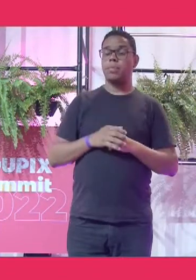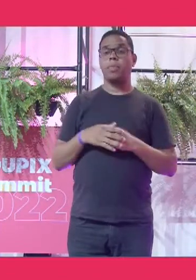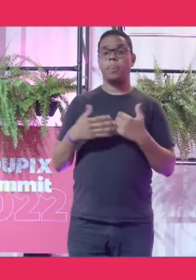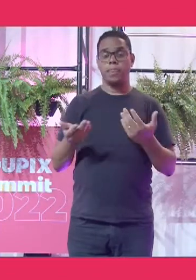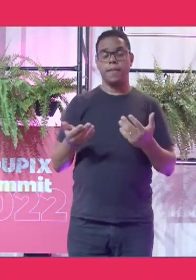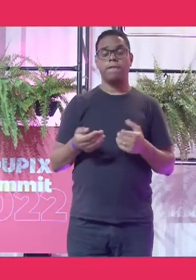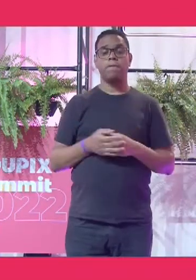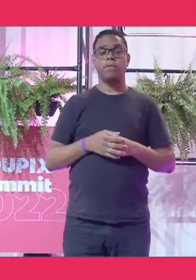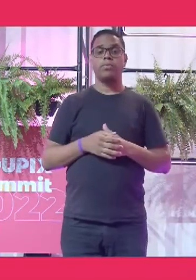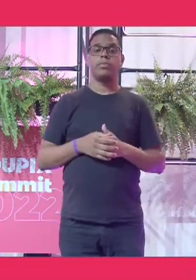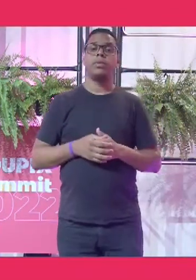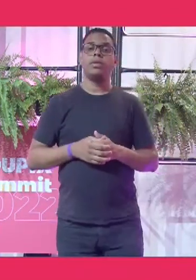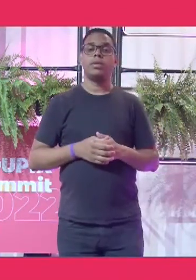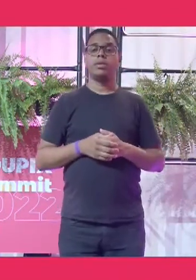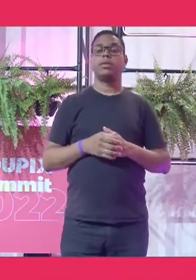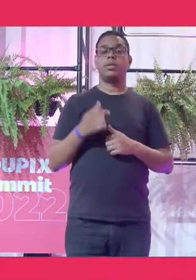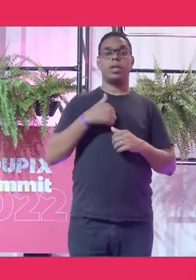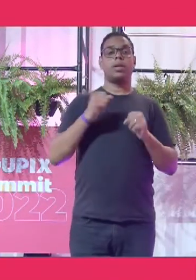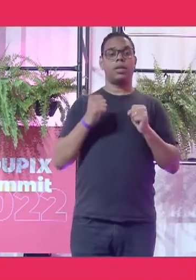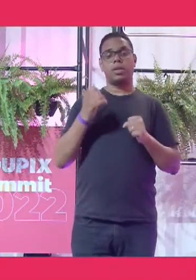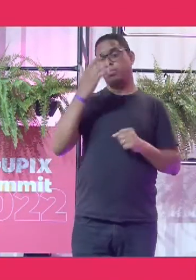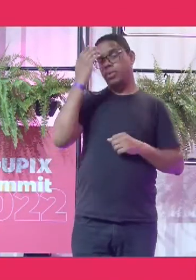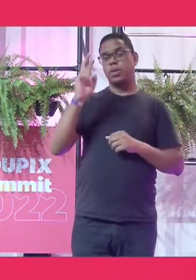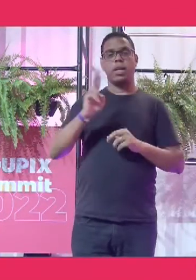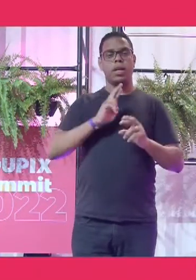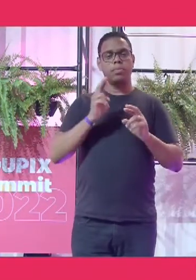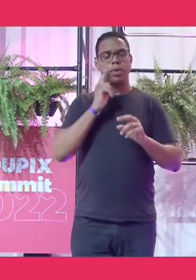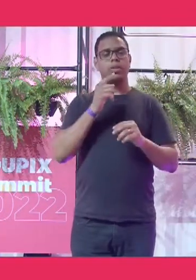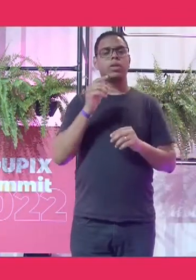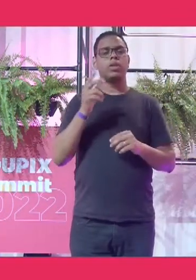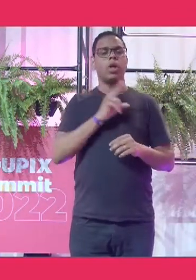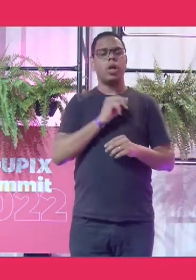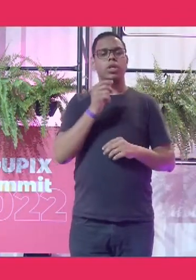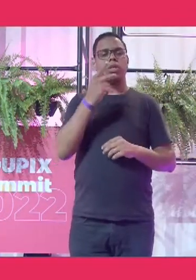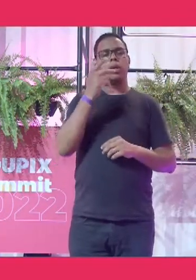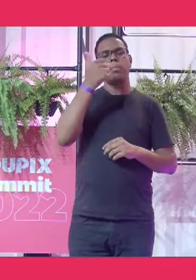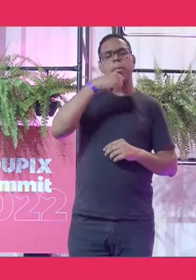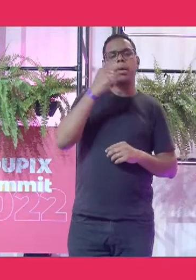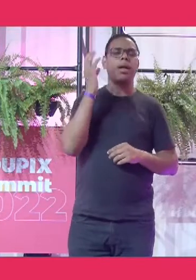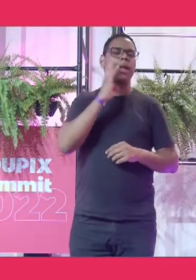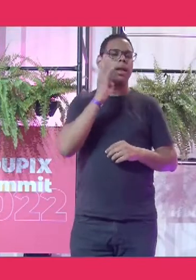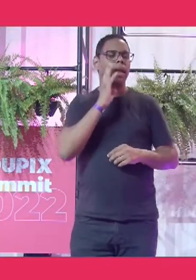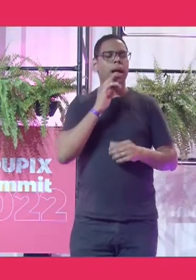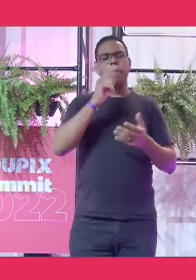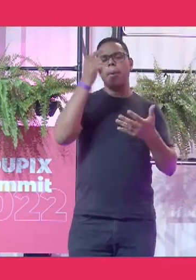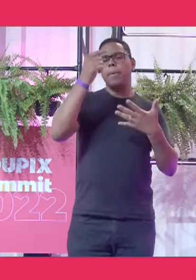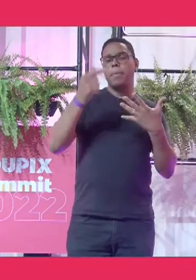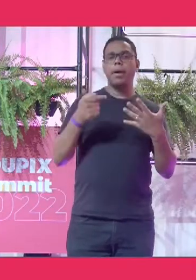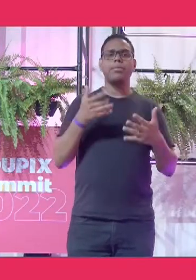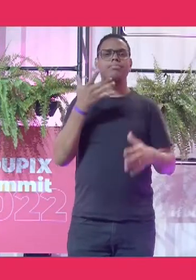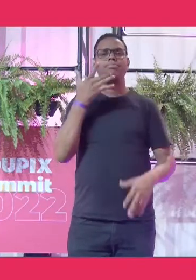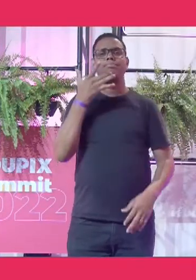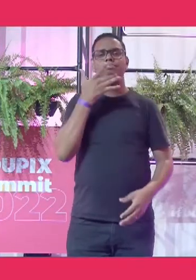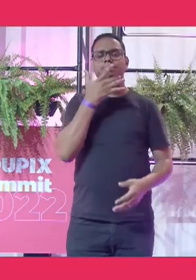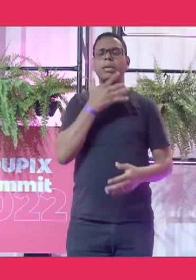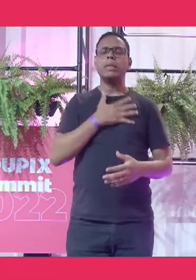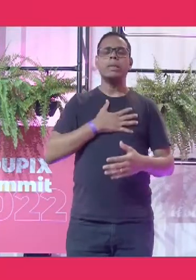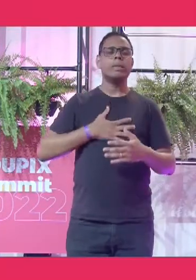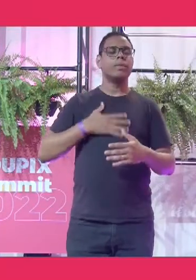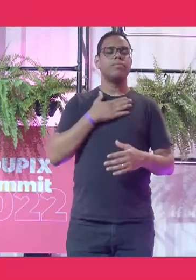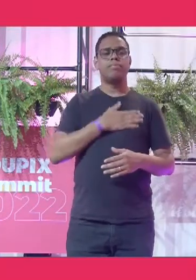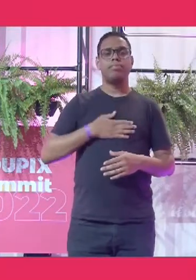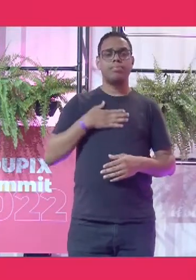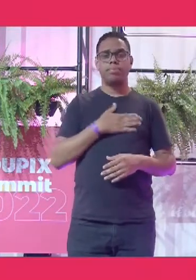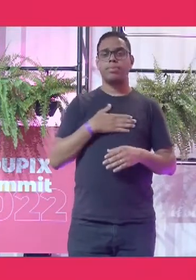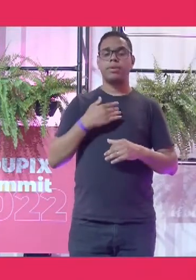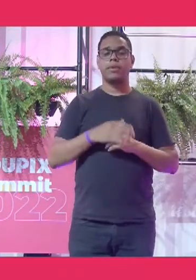tipo assim, eu adoro quando as pessoas respondem, tipo, nossa, sua mãe é muito legal, que não sei o quê. E isso é gostoso, isso dá tesão pra gente,